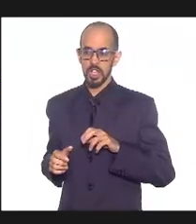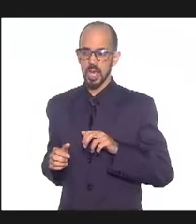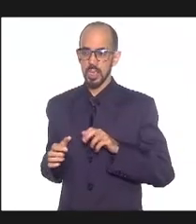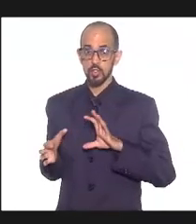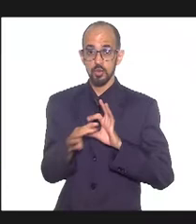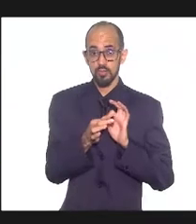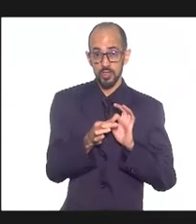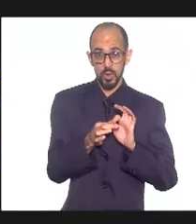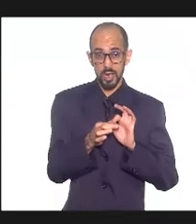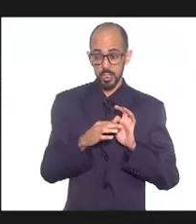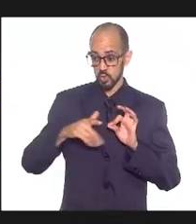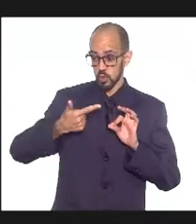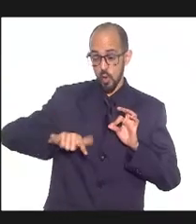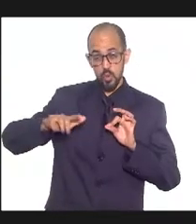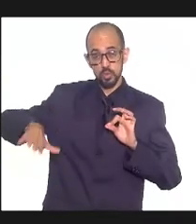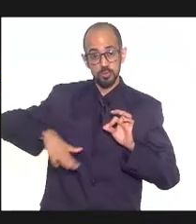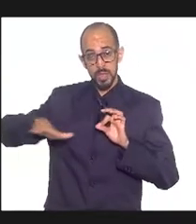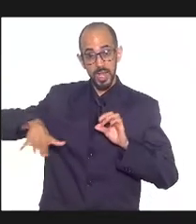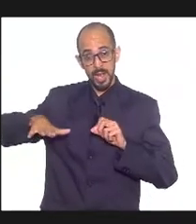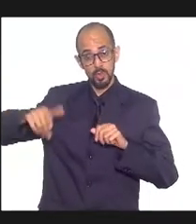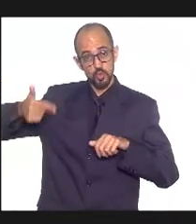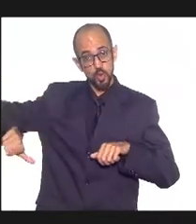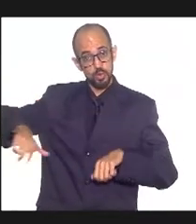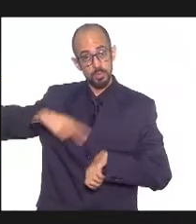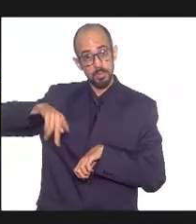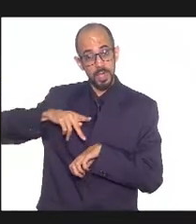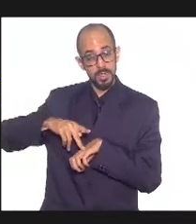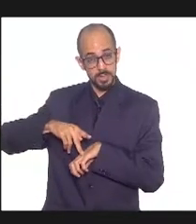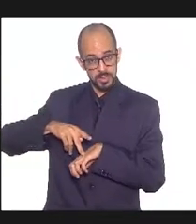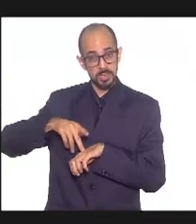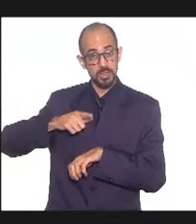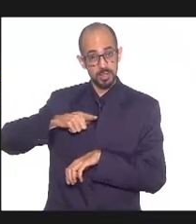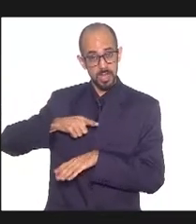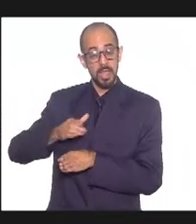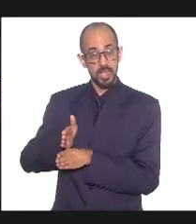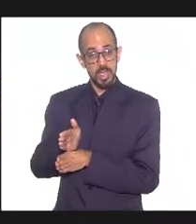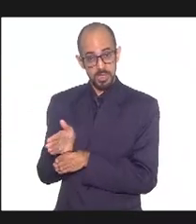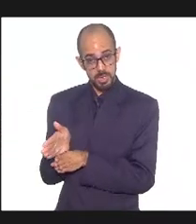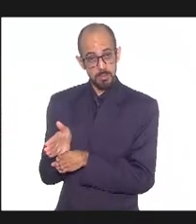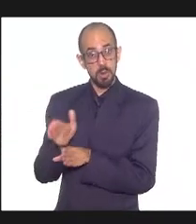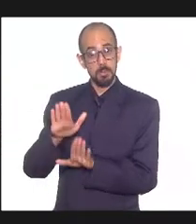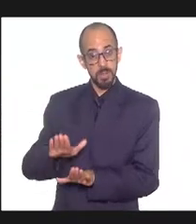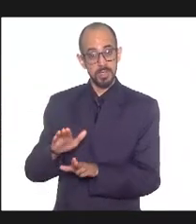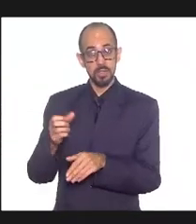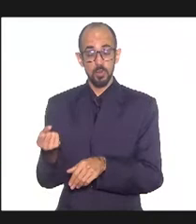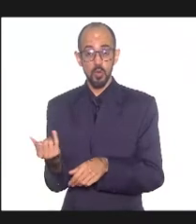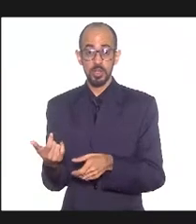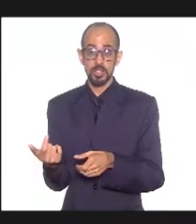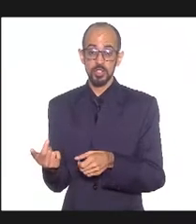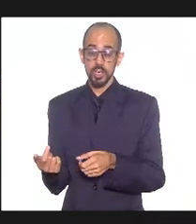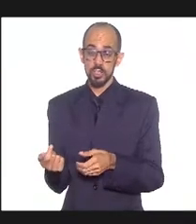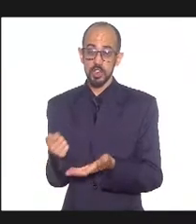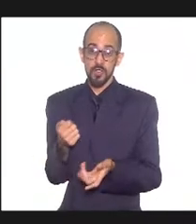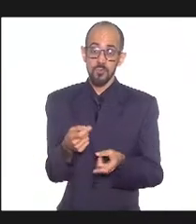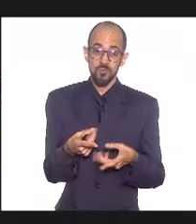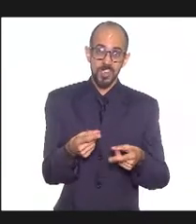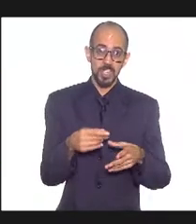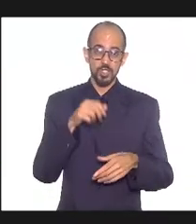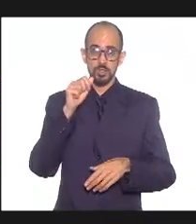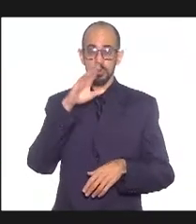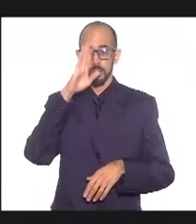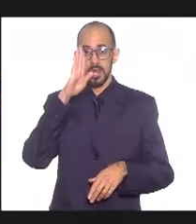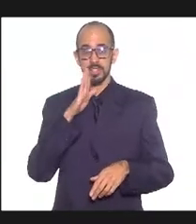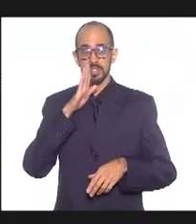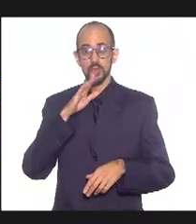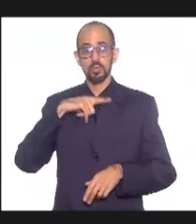outros mercados, que podem até estar estabilizados. Porém, quando trazemos para o Brasil, nós dolarizamos o